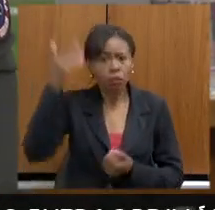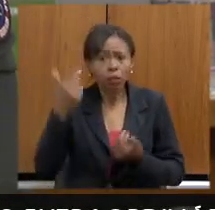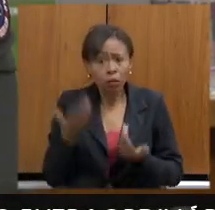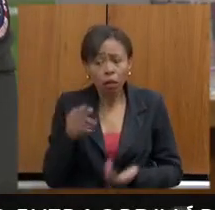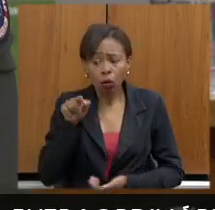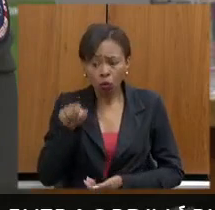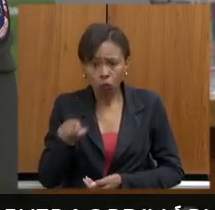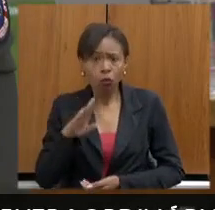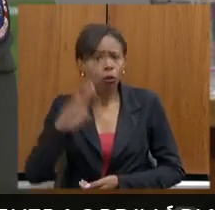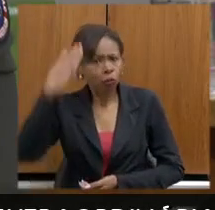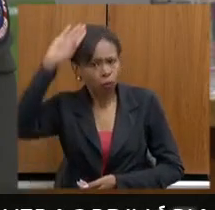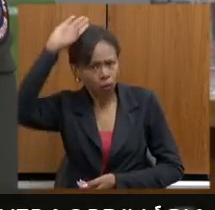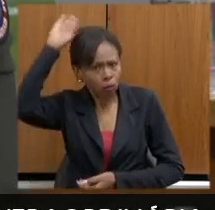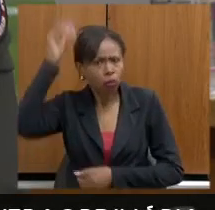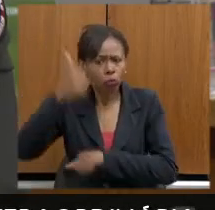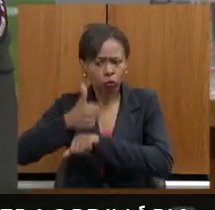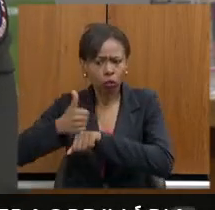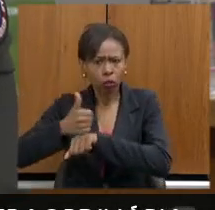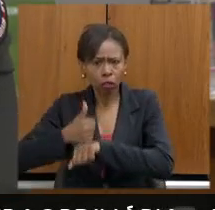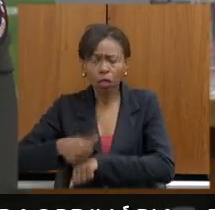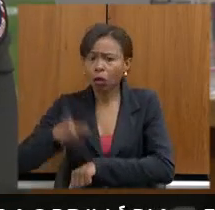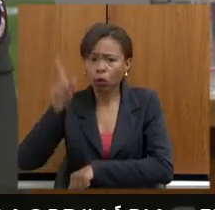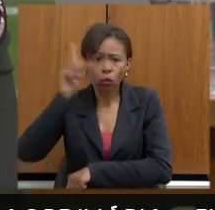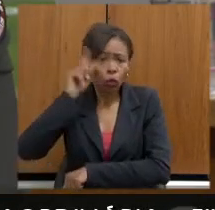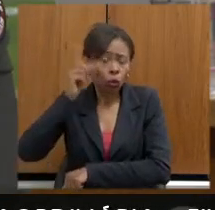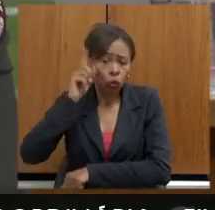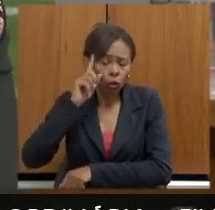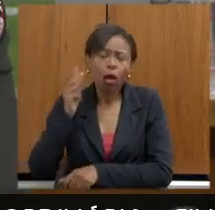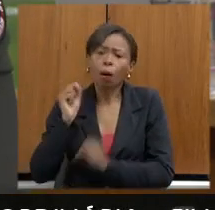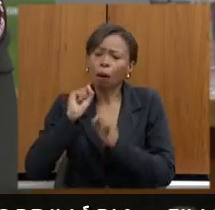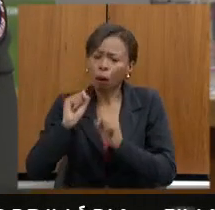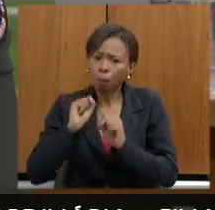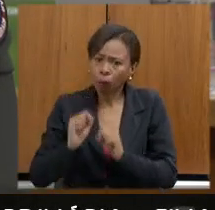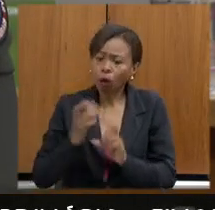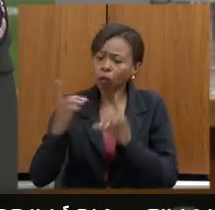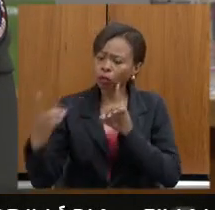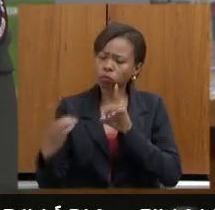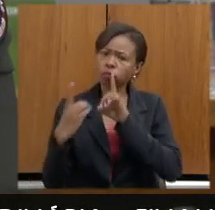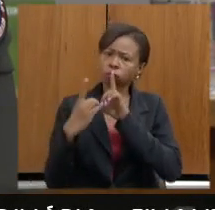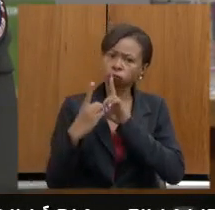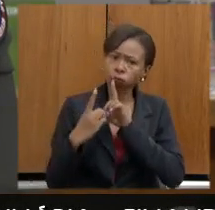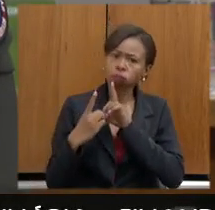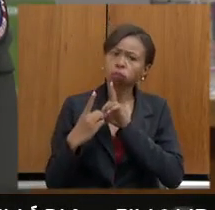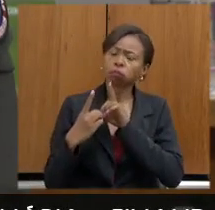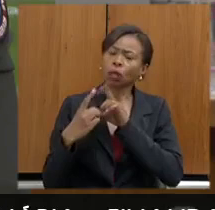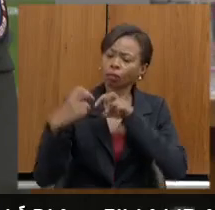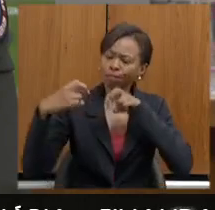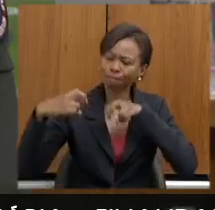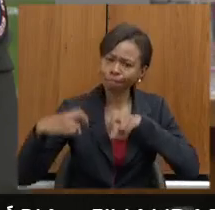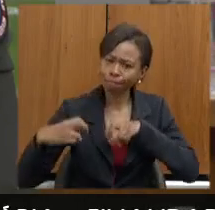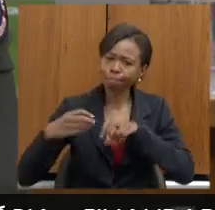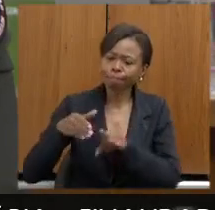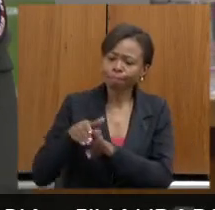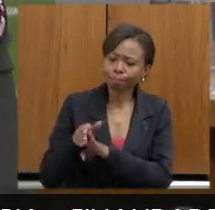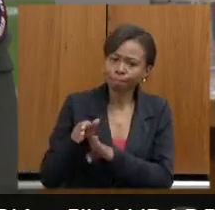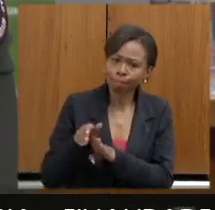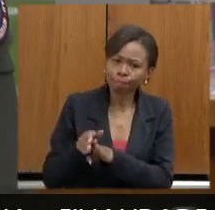para poder de forma institucional também acompanhar o seu companheiro